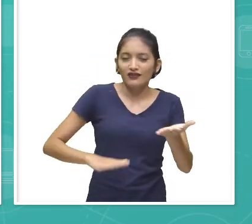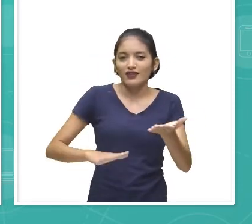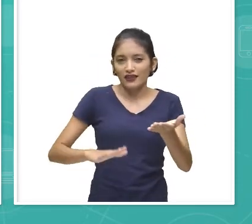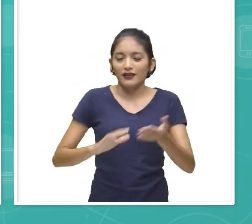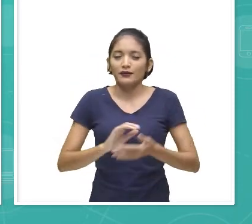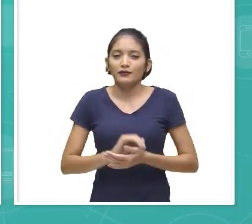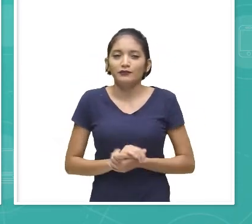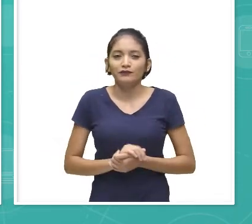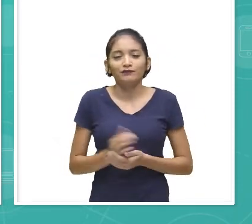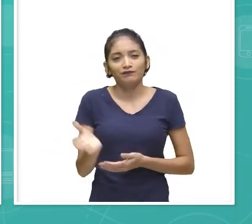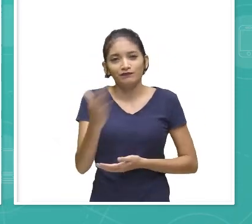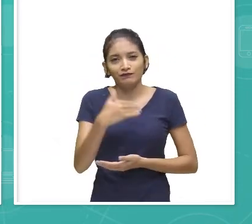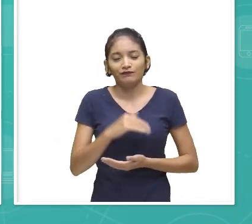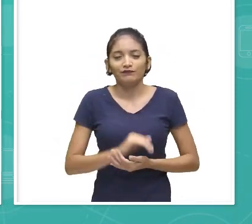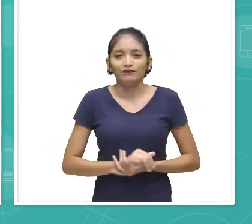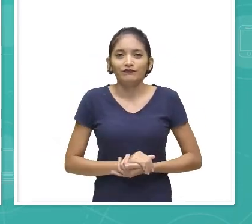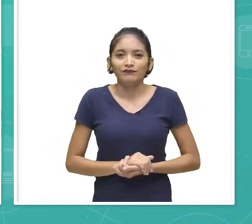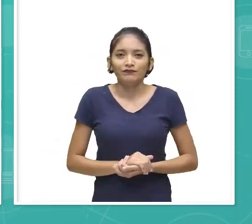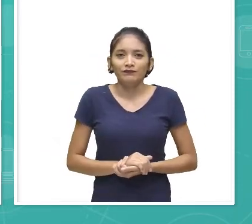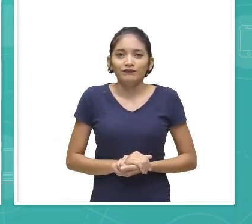da DLI. Vamos lá?